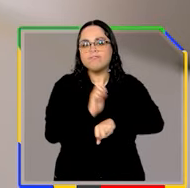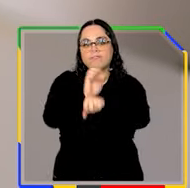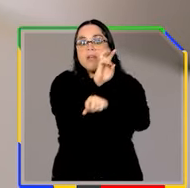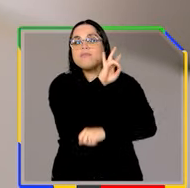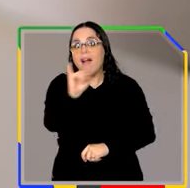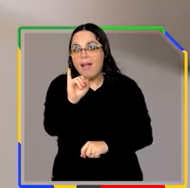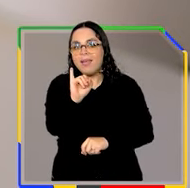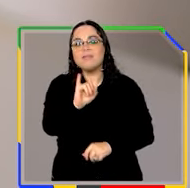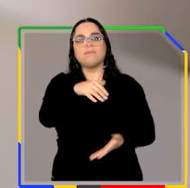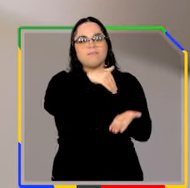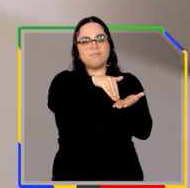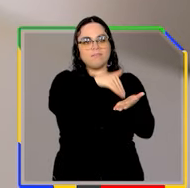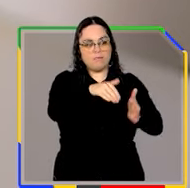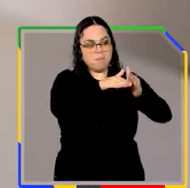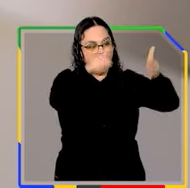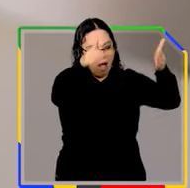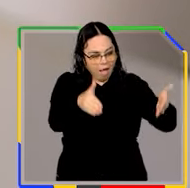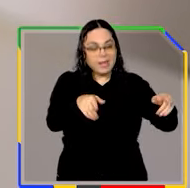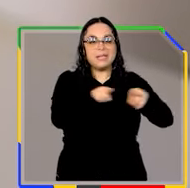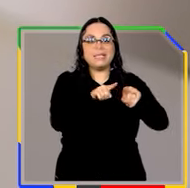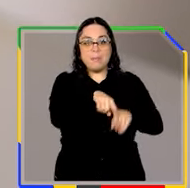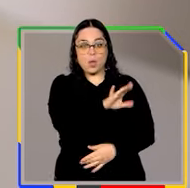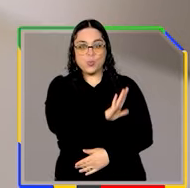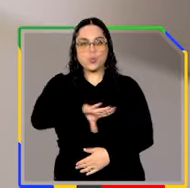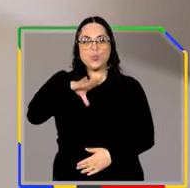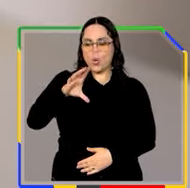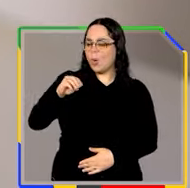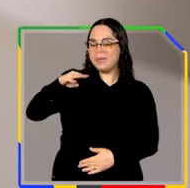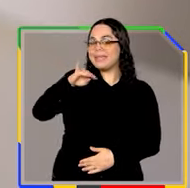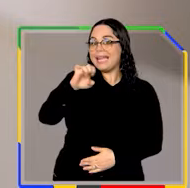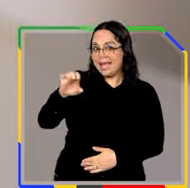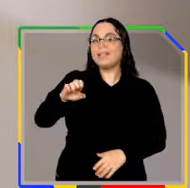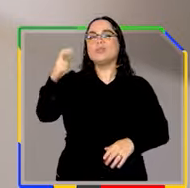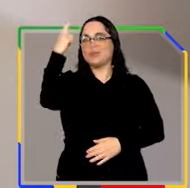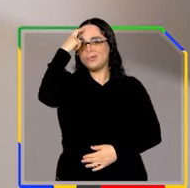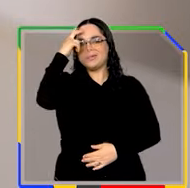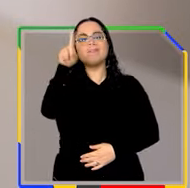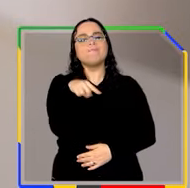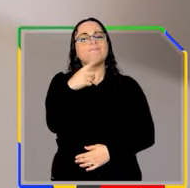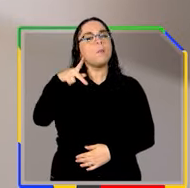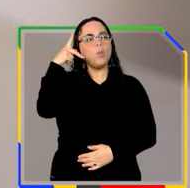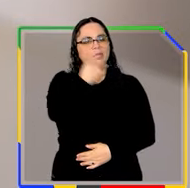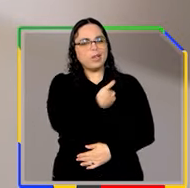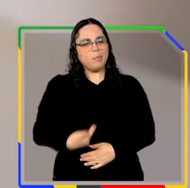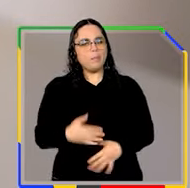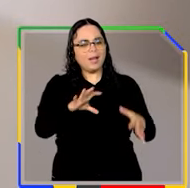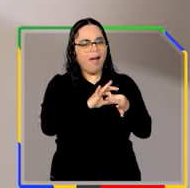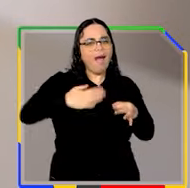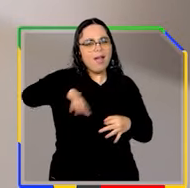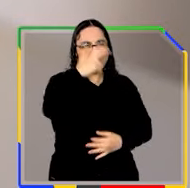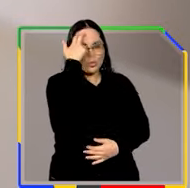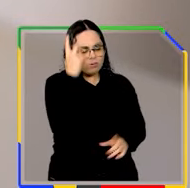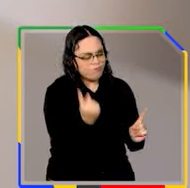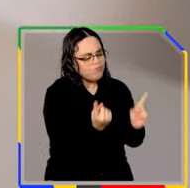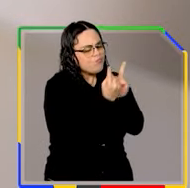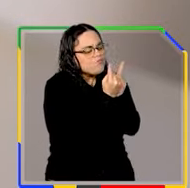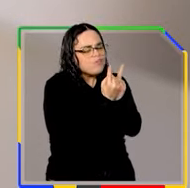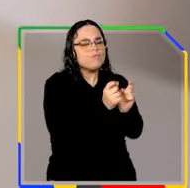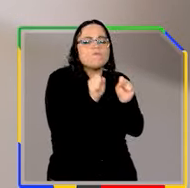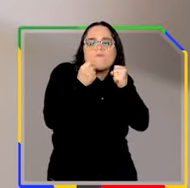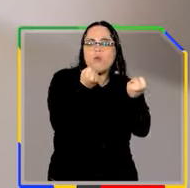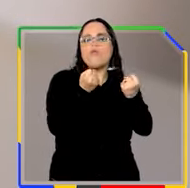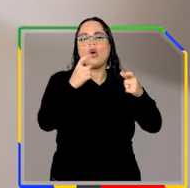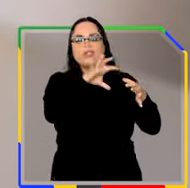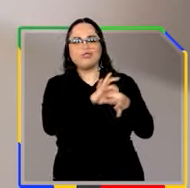passarão a ter o seu escritório e o seu comitê de cultura para aproximar as políticas públicas do setor, fortalecendo a